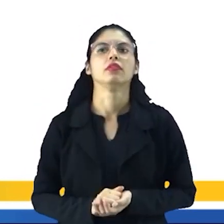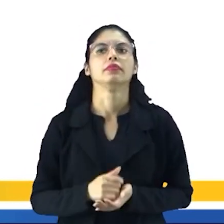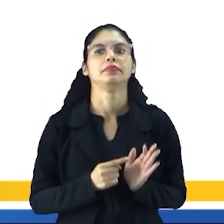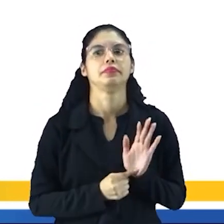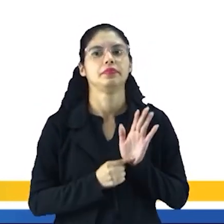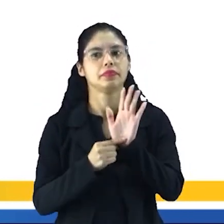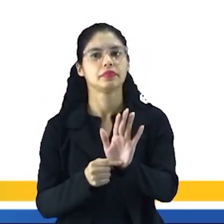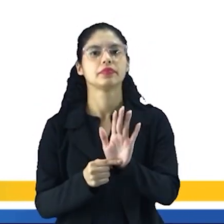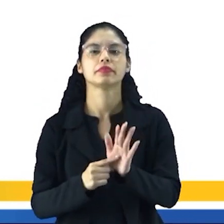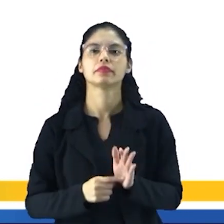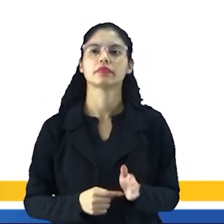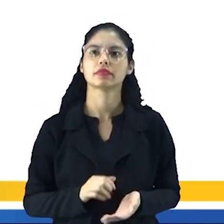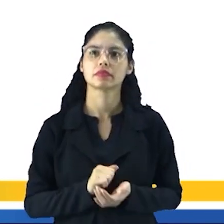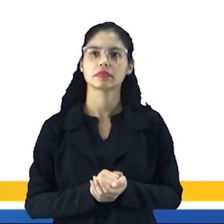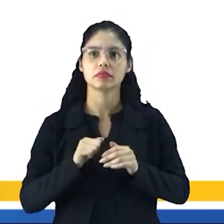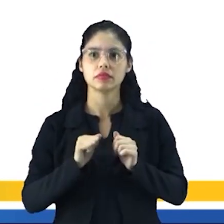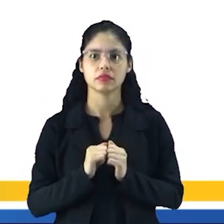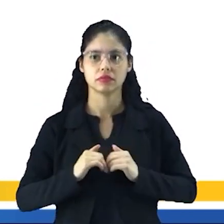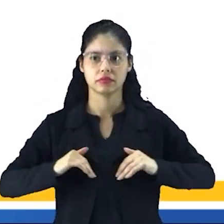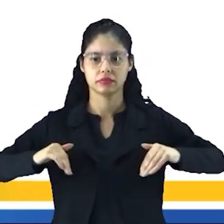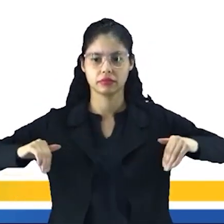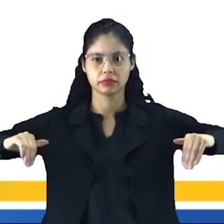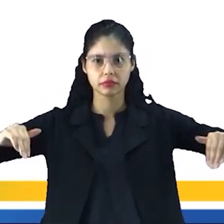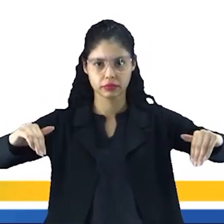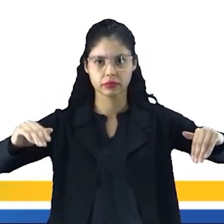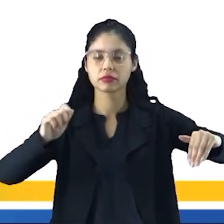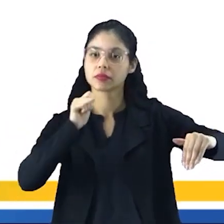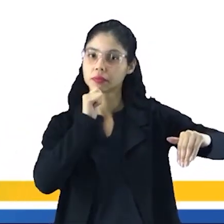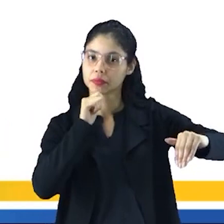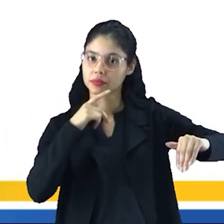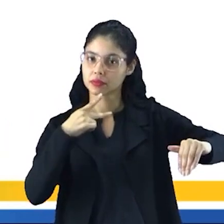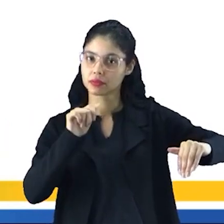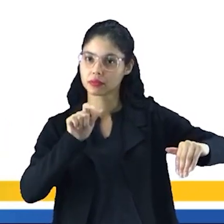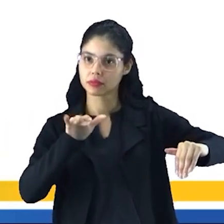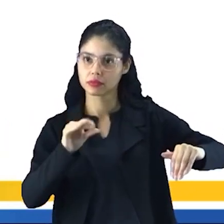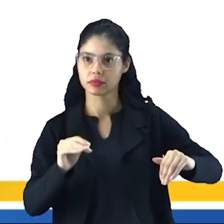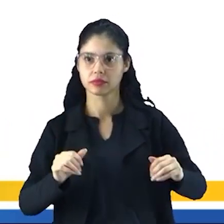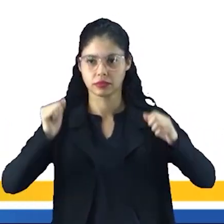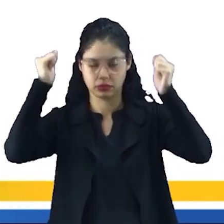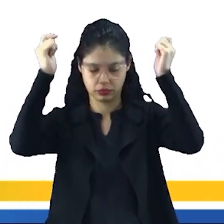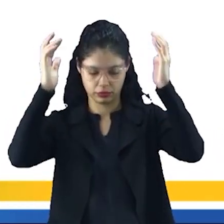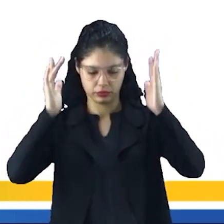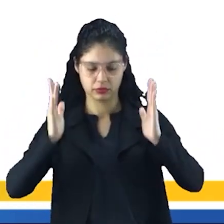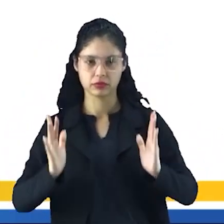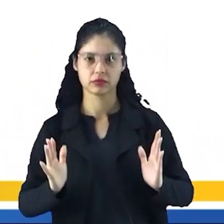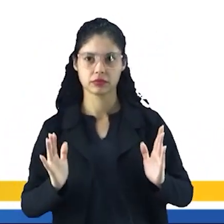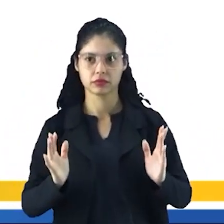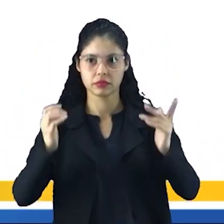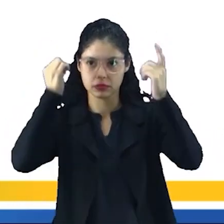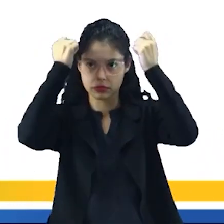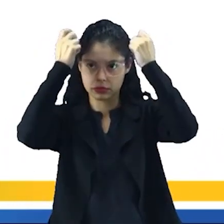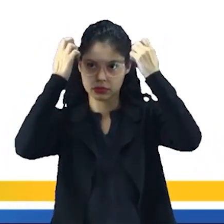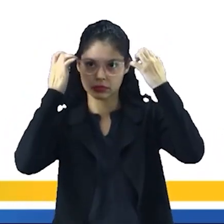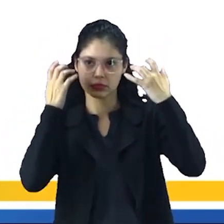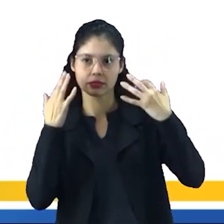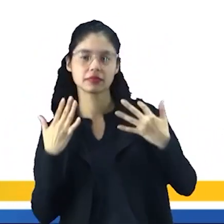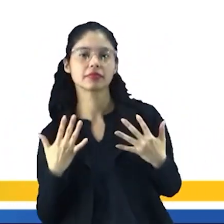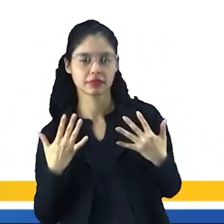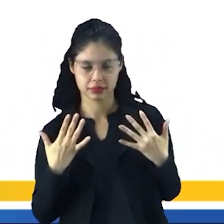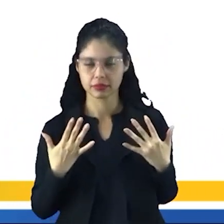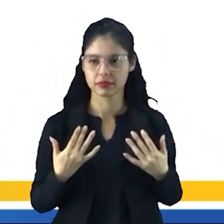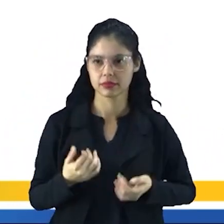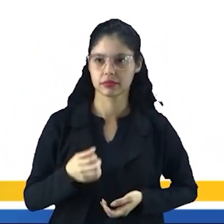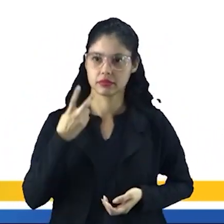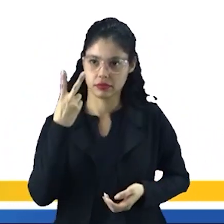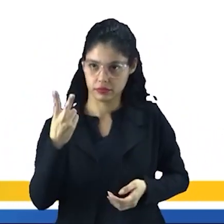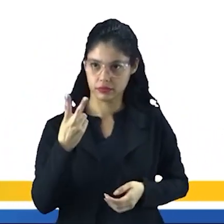ele está mostrando um palco. E nesse palco eu tenho as cortinas como se fossem o cabelo da atriz, né? Eu